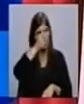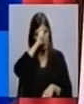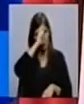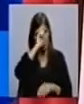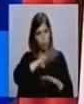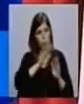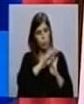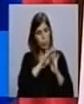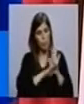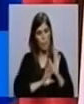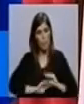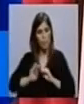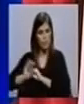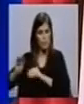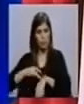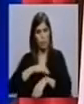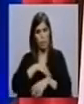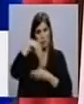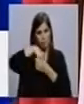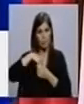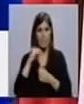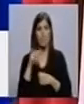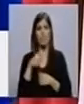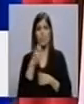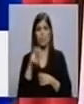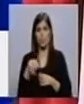formação dos médicos internos, que estes